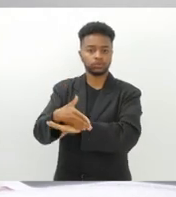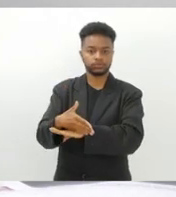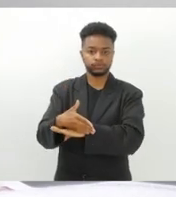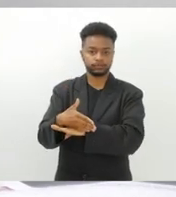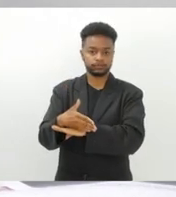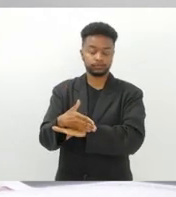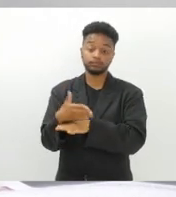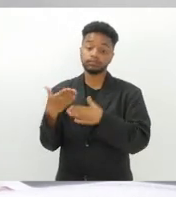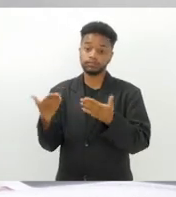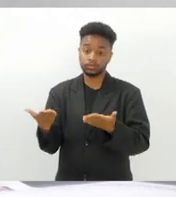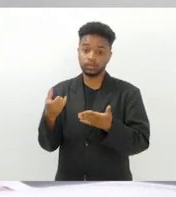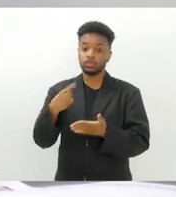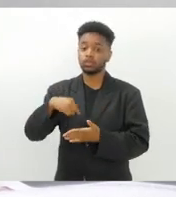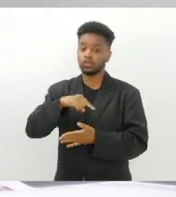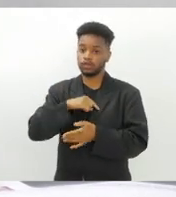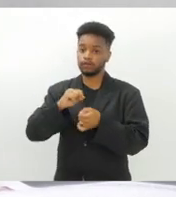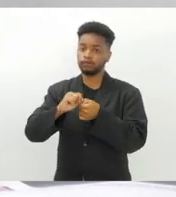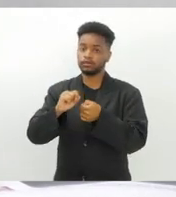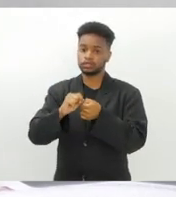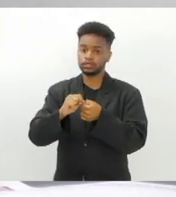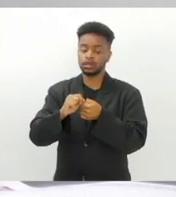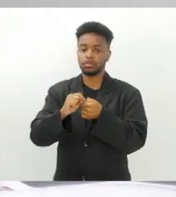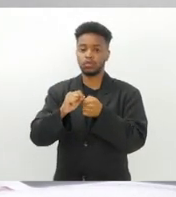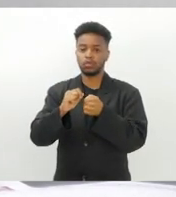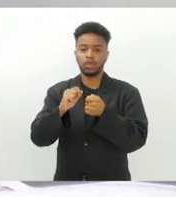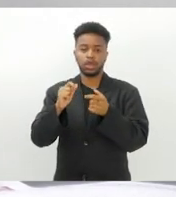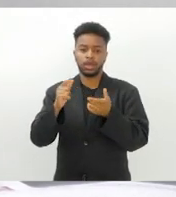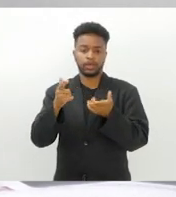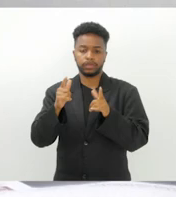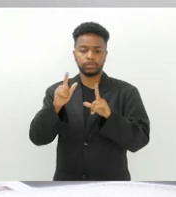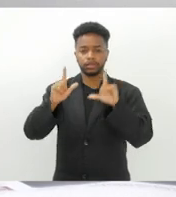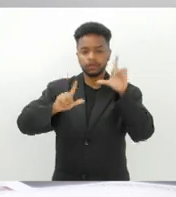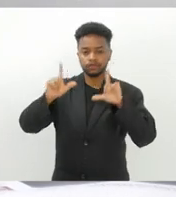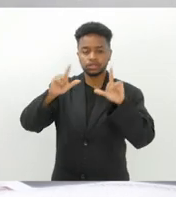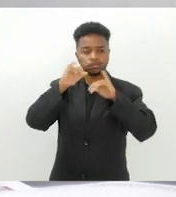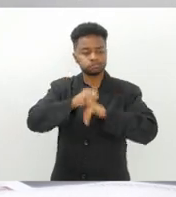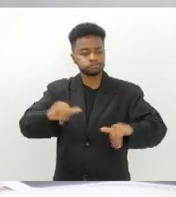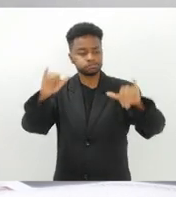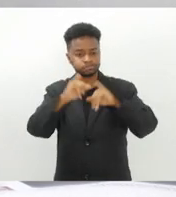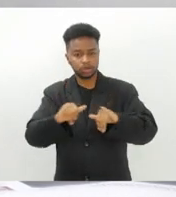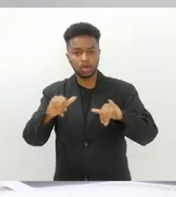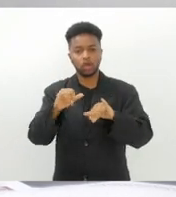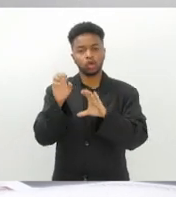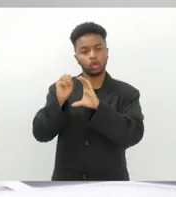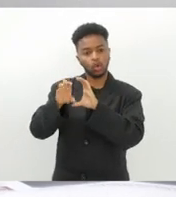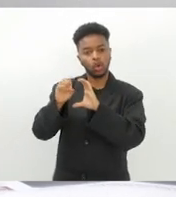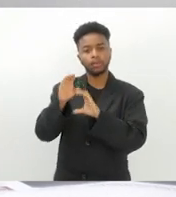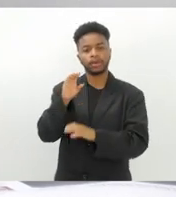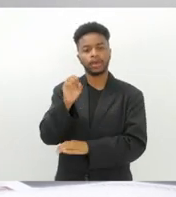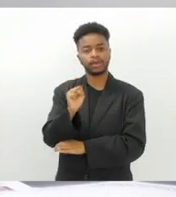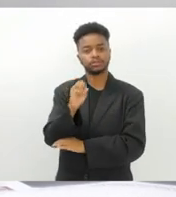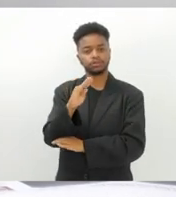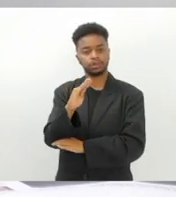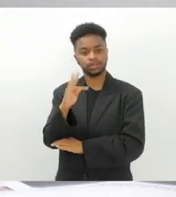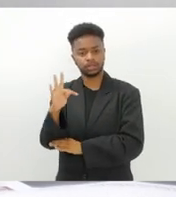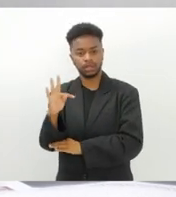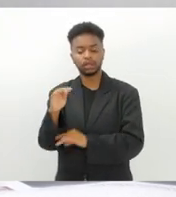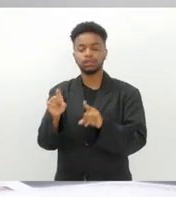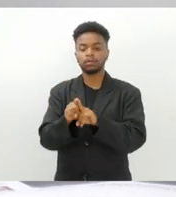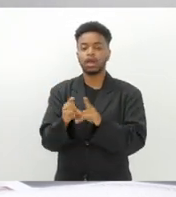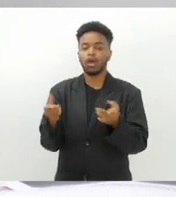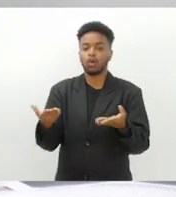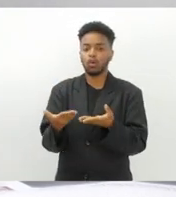A gente fez uma matéria na época, Globo, SBT, isso deu repercussão, e agora a gente está votando um